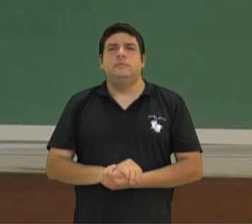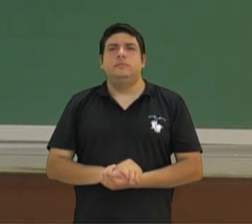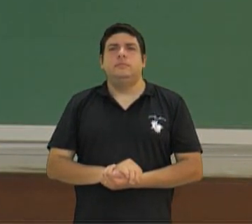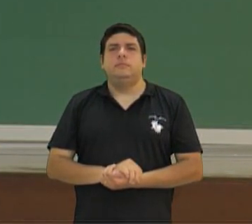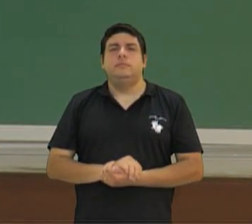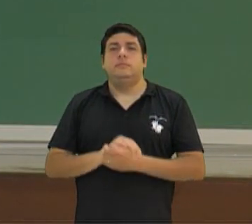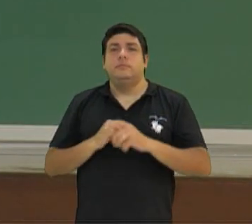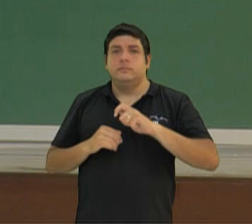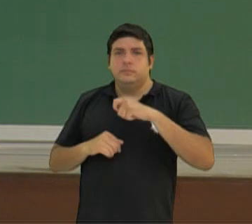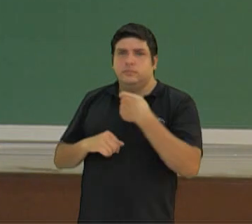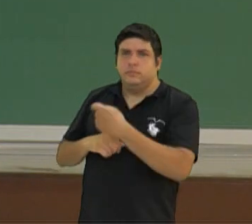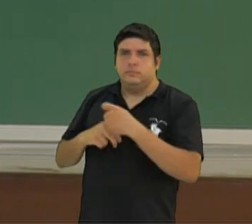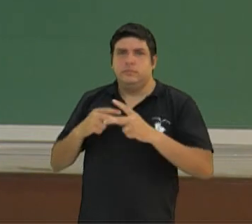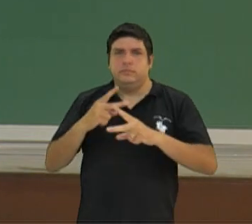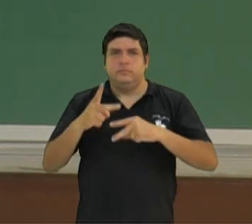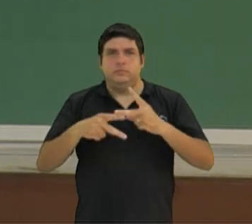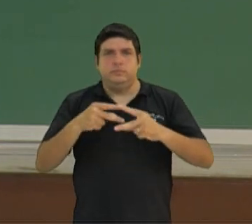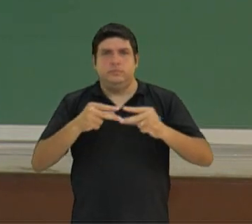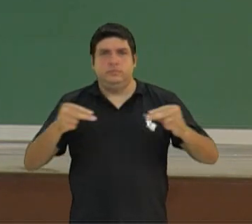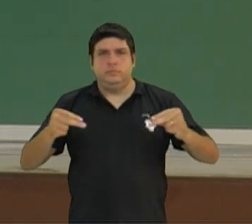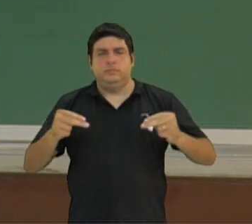que significa presente.